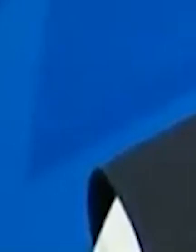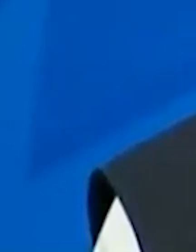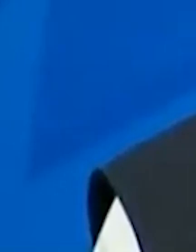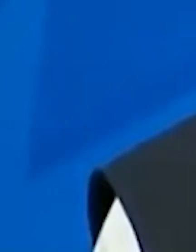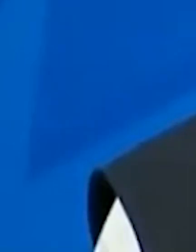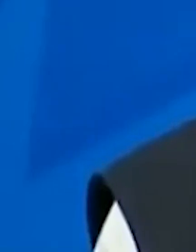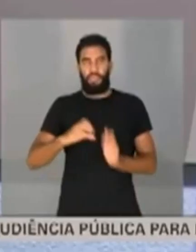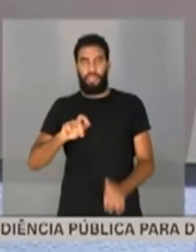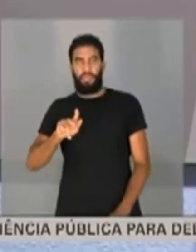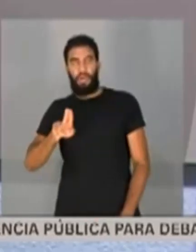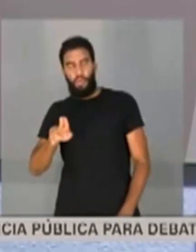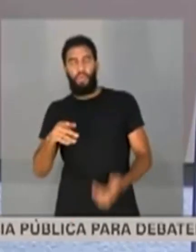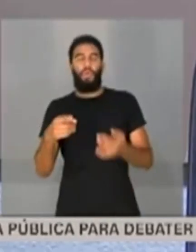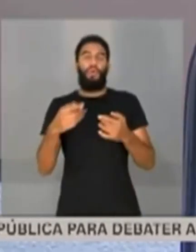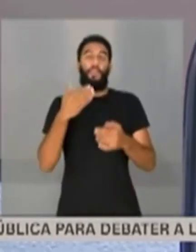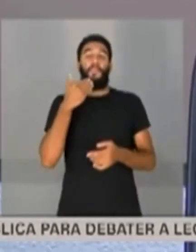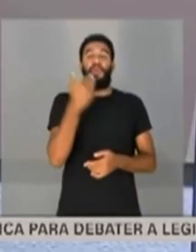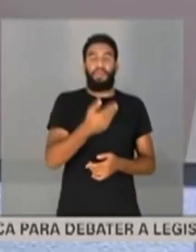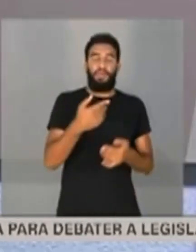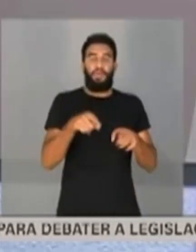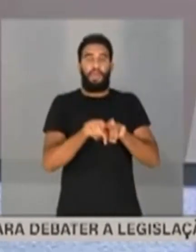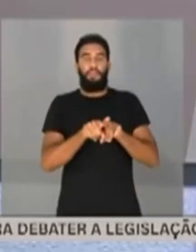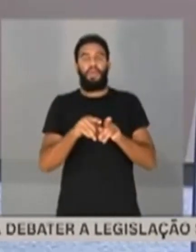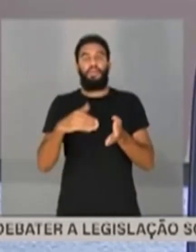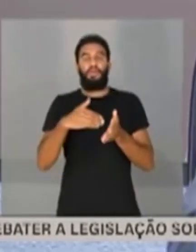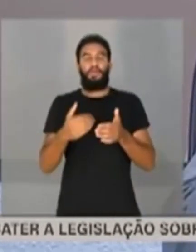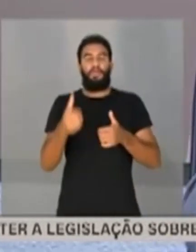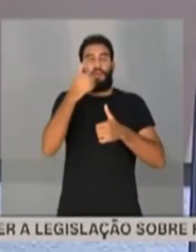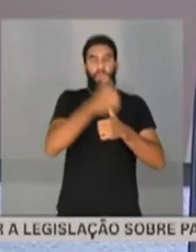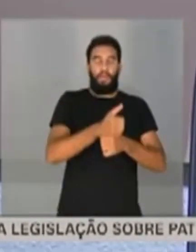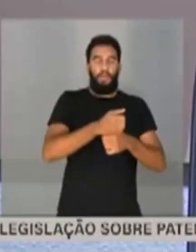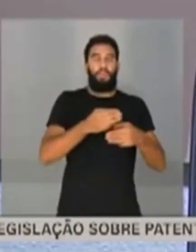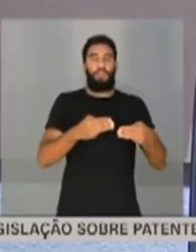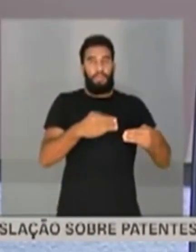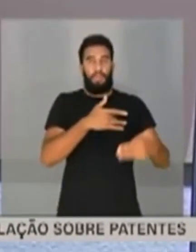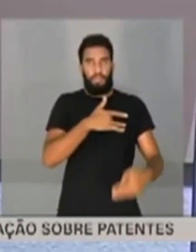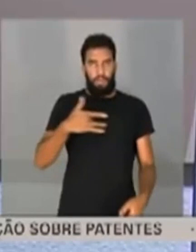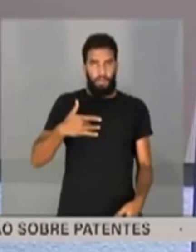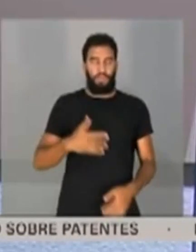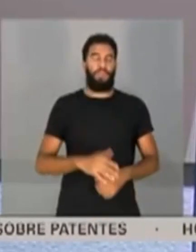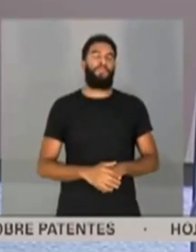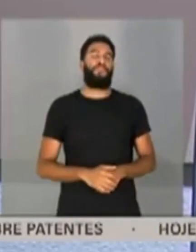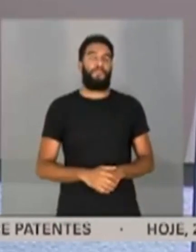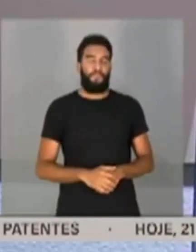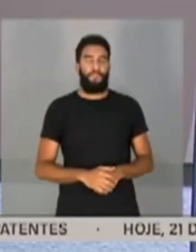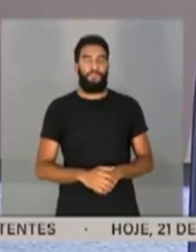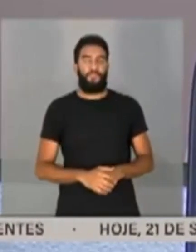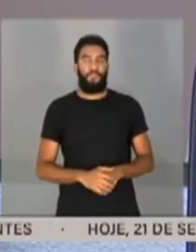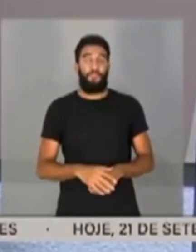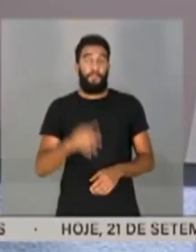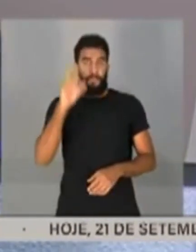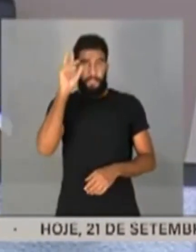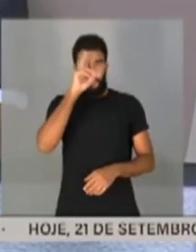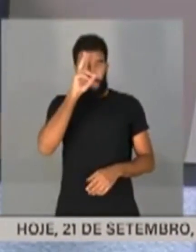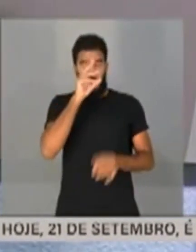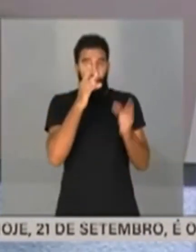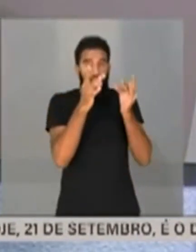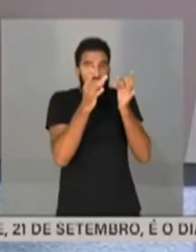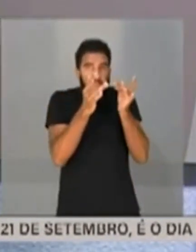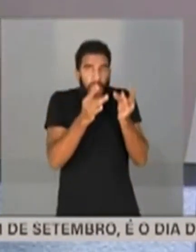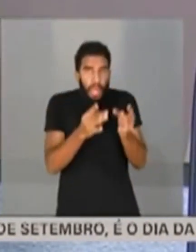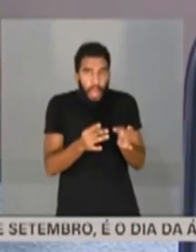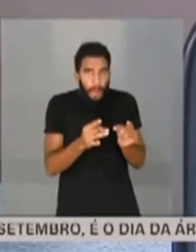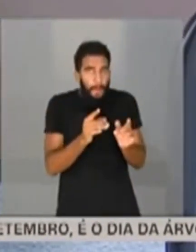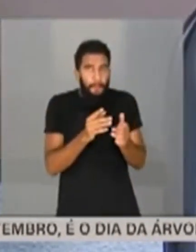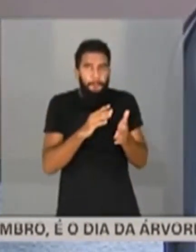Saúde. Em seu depoimento, nesta manhã, Rosário afirmou que só teve acesso a dados sobre investigações da Precisa em julho